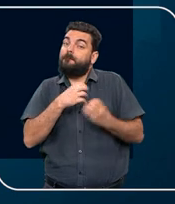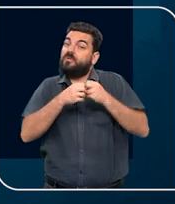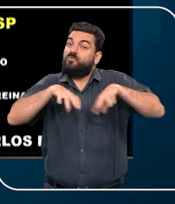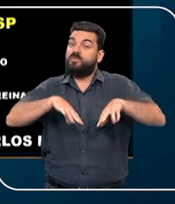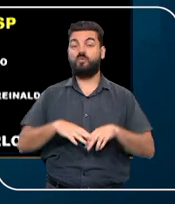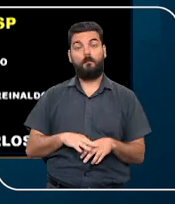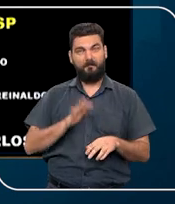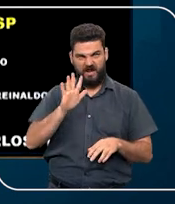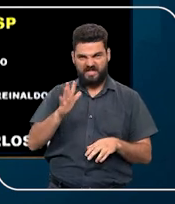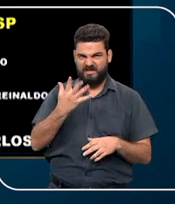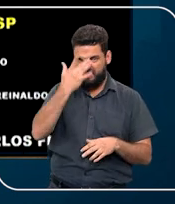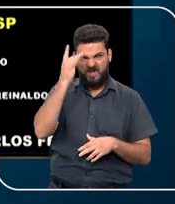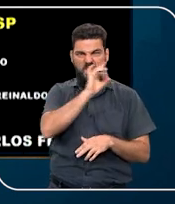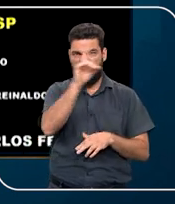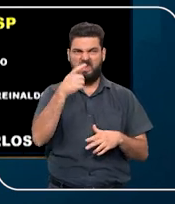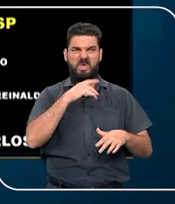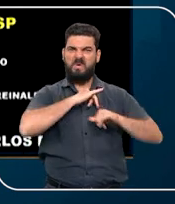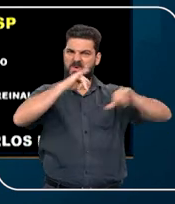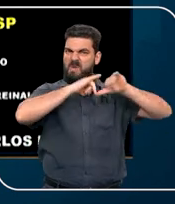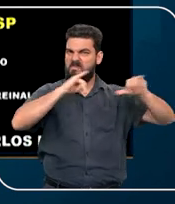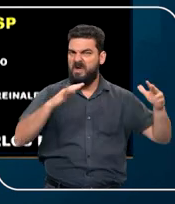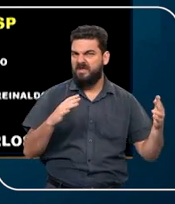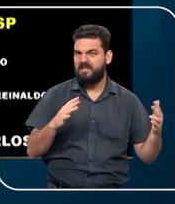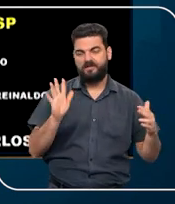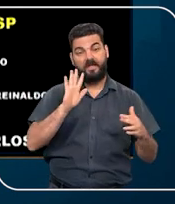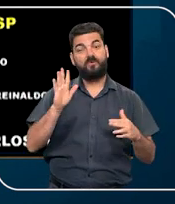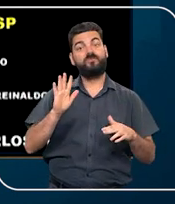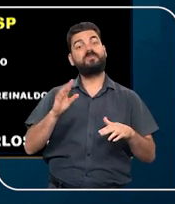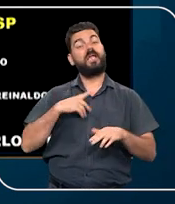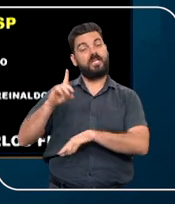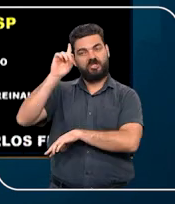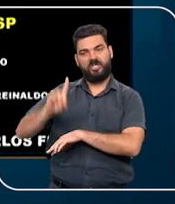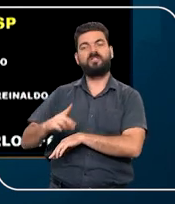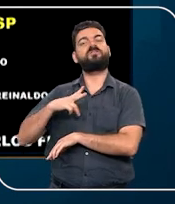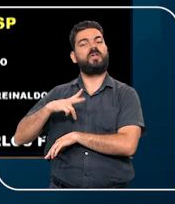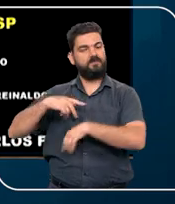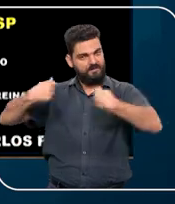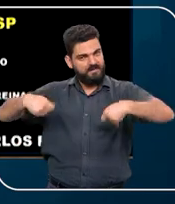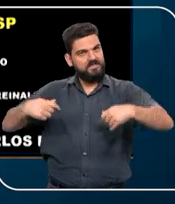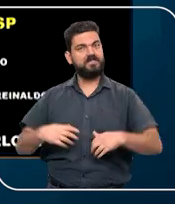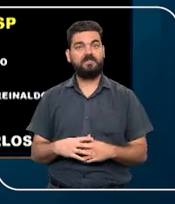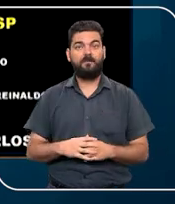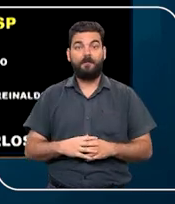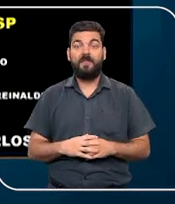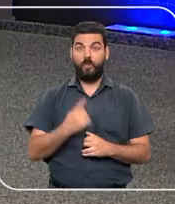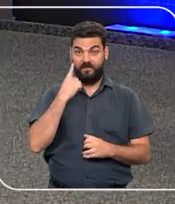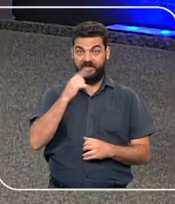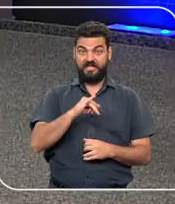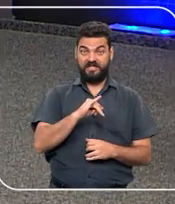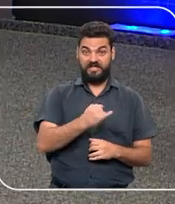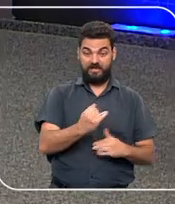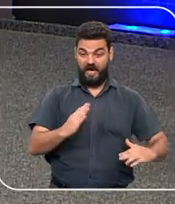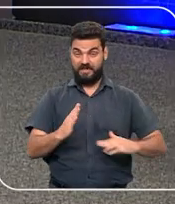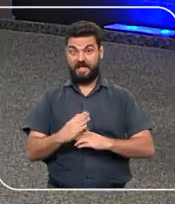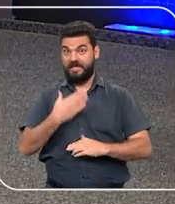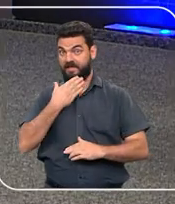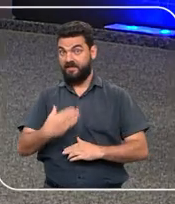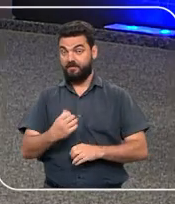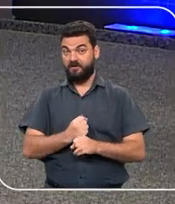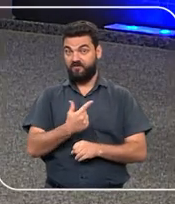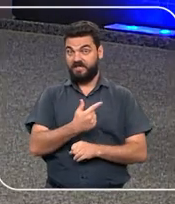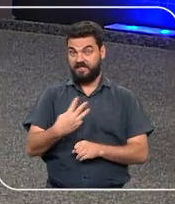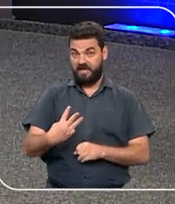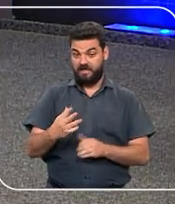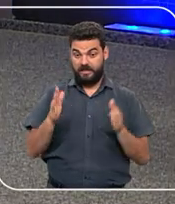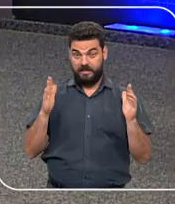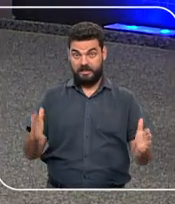privacidade Mas isso não autoriza a desconsideração total do seu direito à intimidade de Janeiro a Dezembro